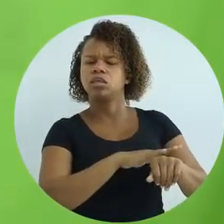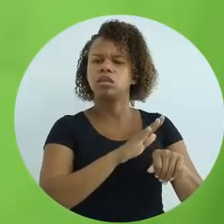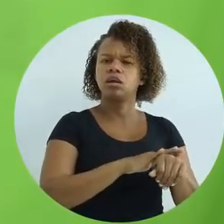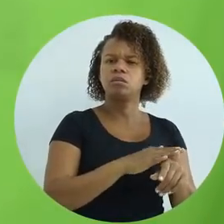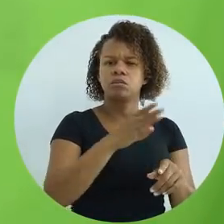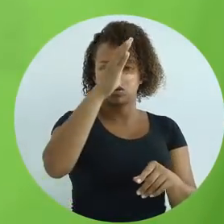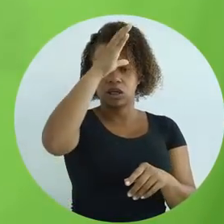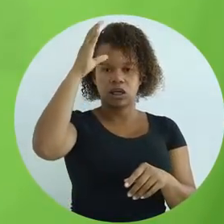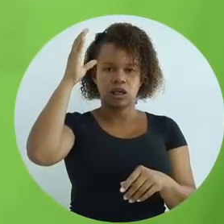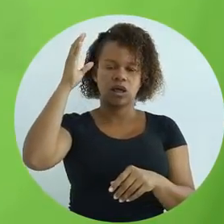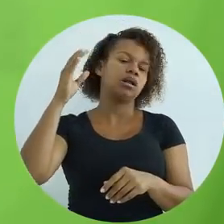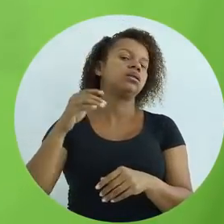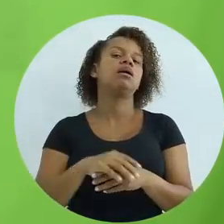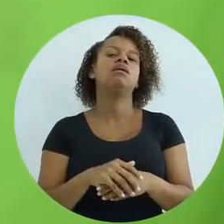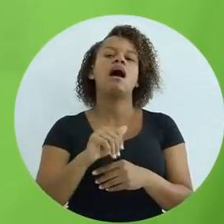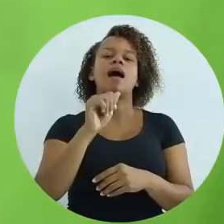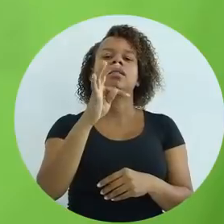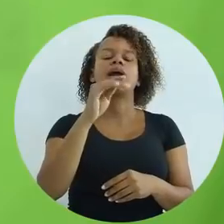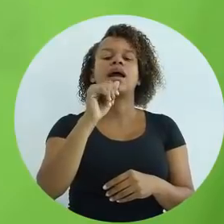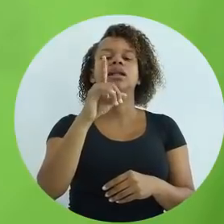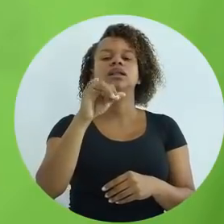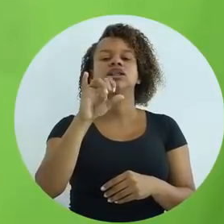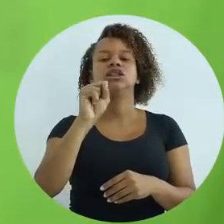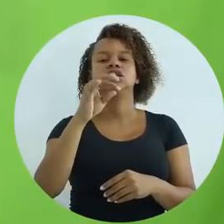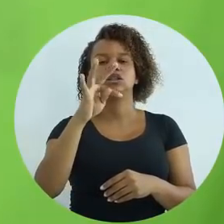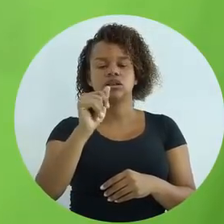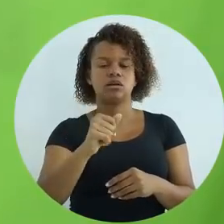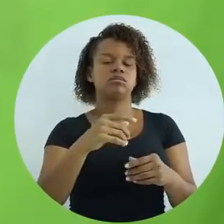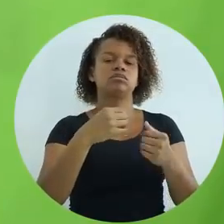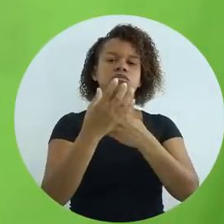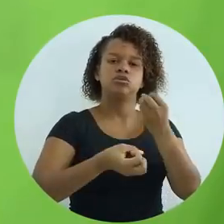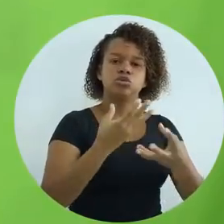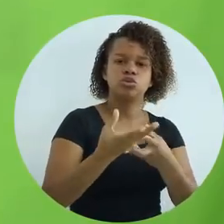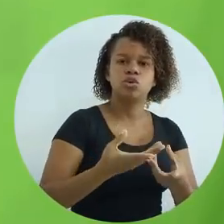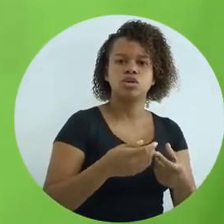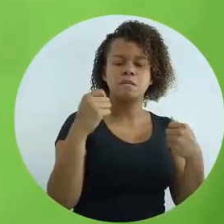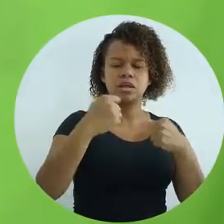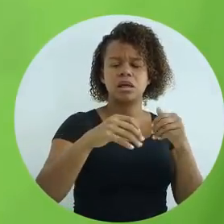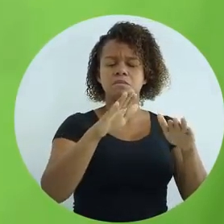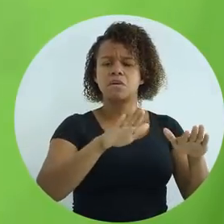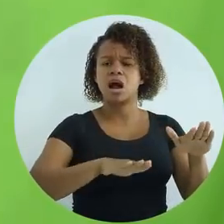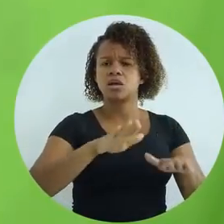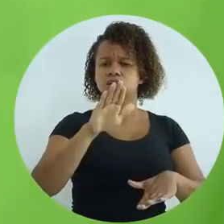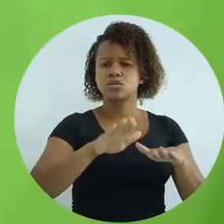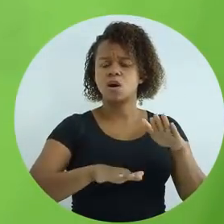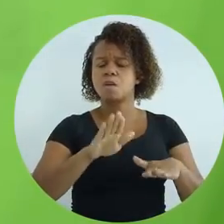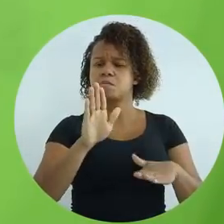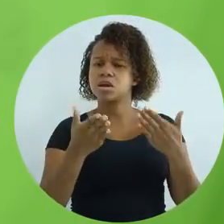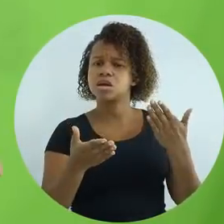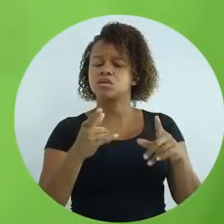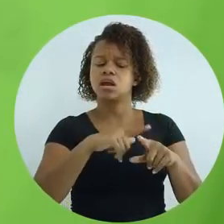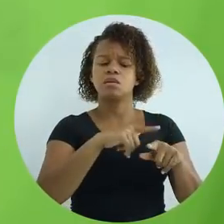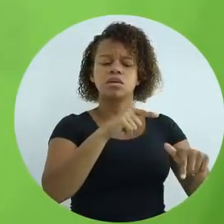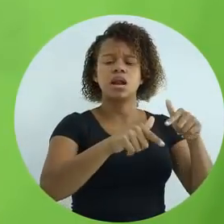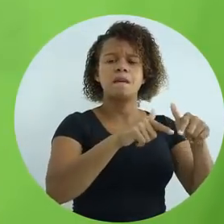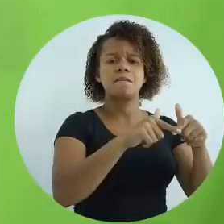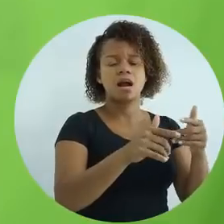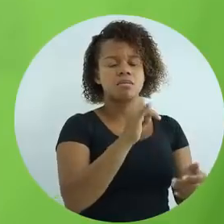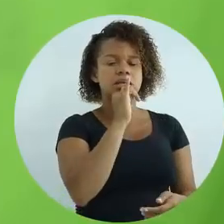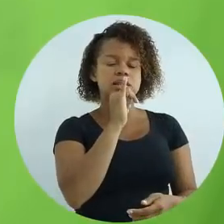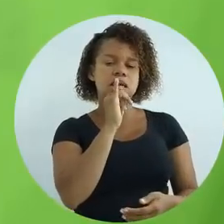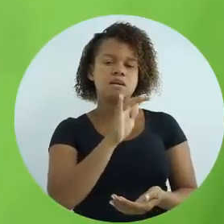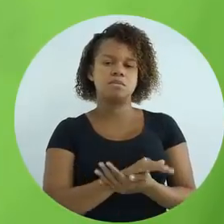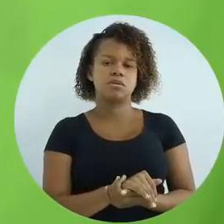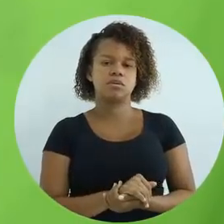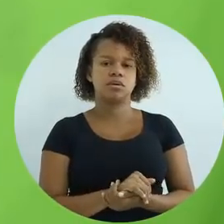clientes. Atacadistas, produtores, distribuidores precisam estimar a capacidade de trabalho deles, por